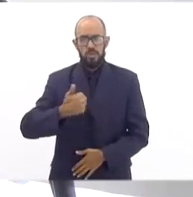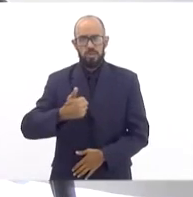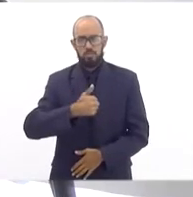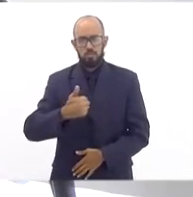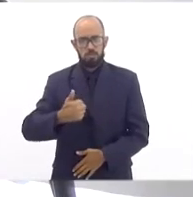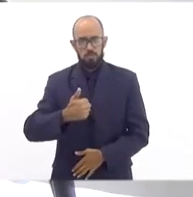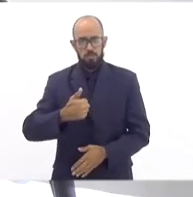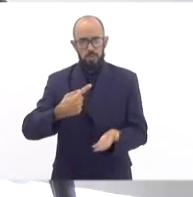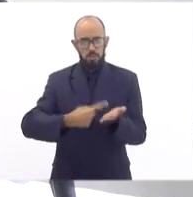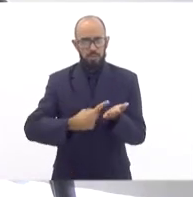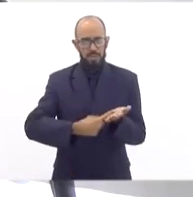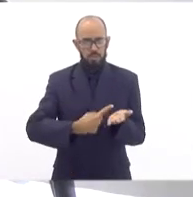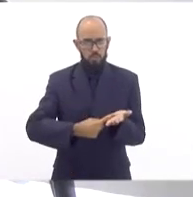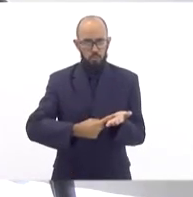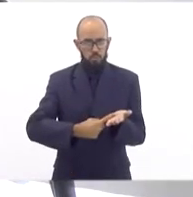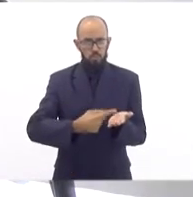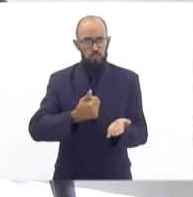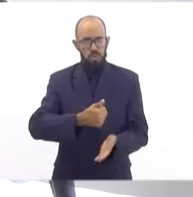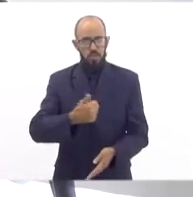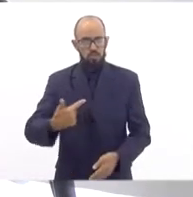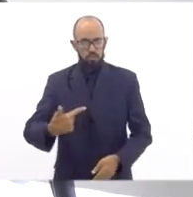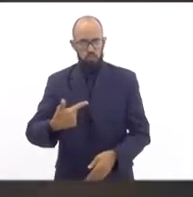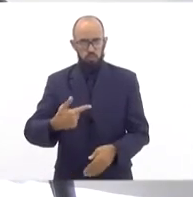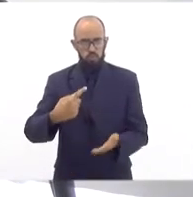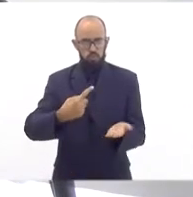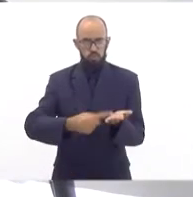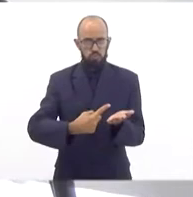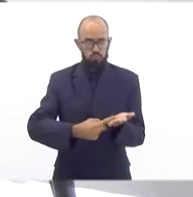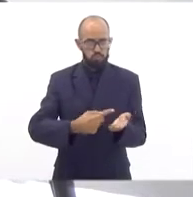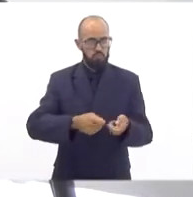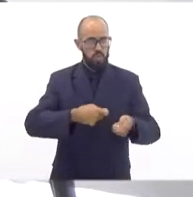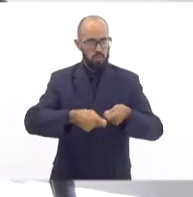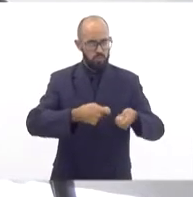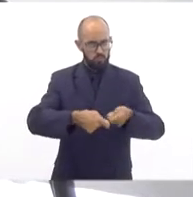e o 12º está em negociação. Em negociação. Perfeitamente.